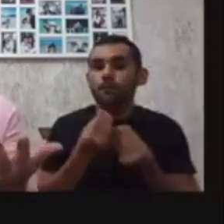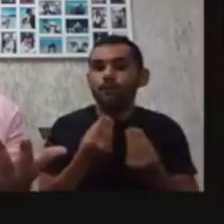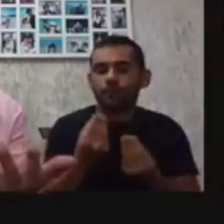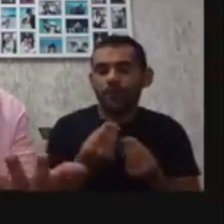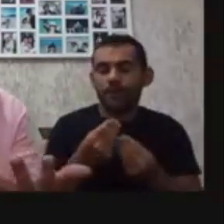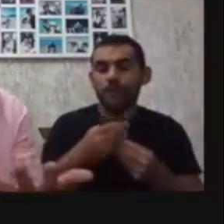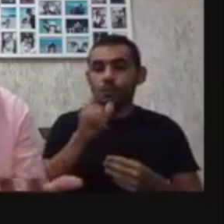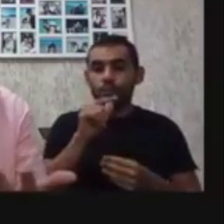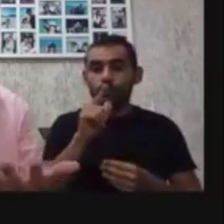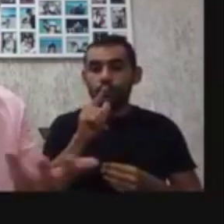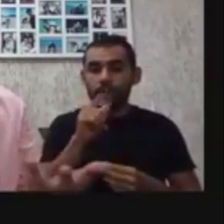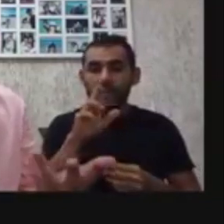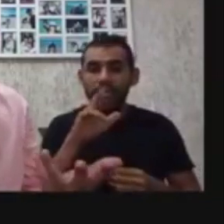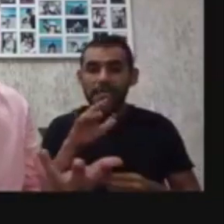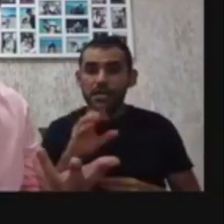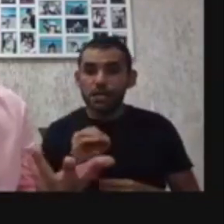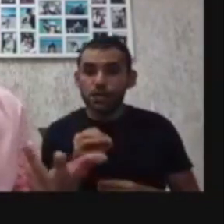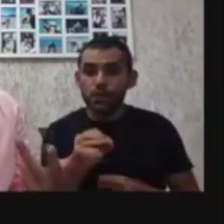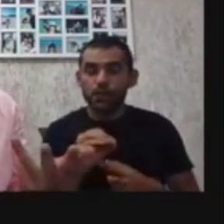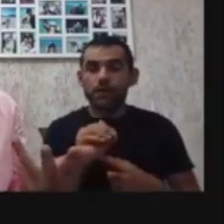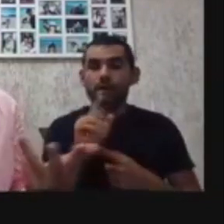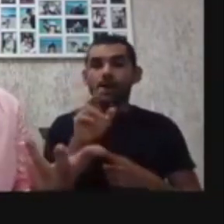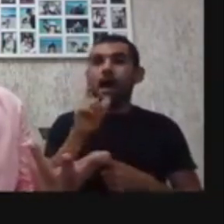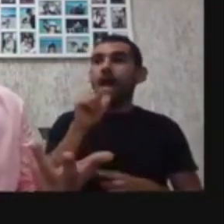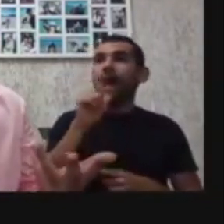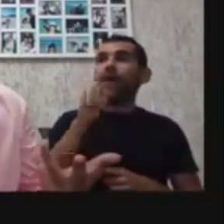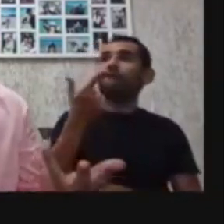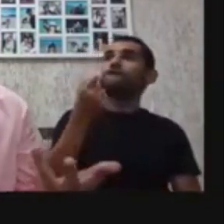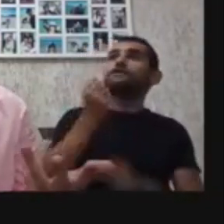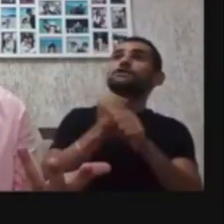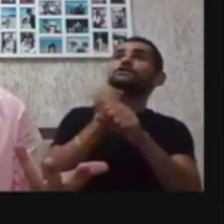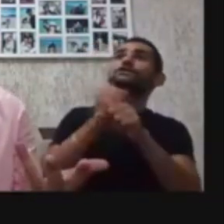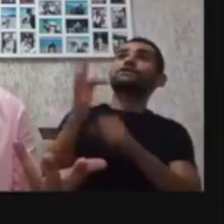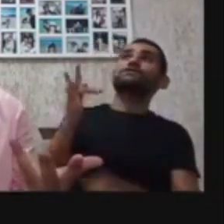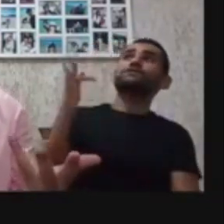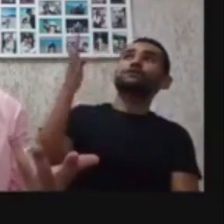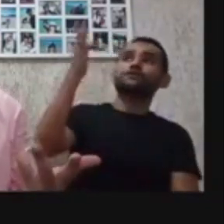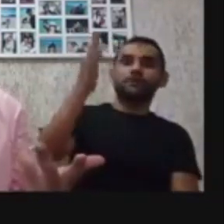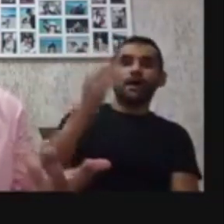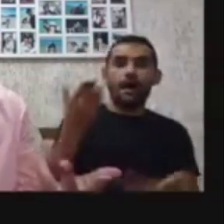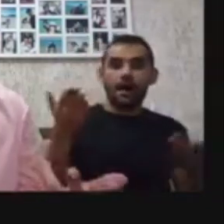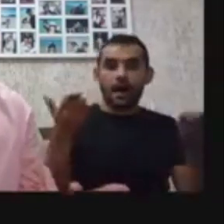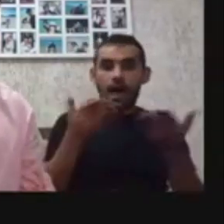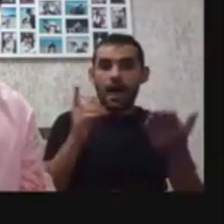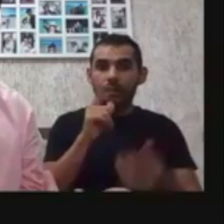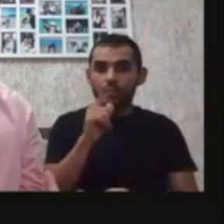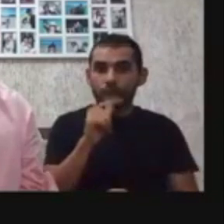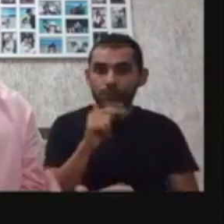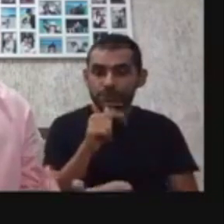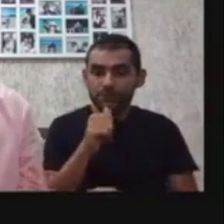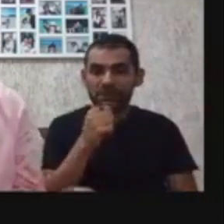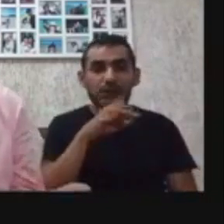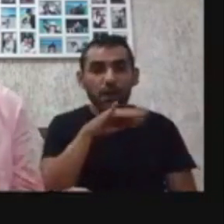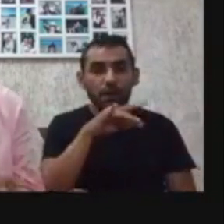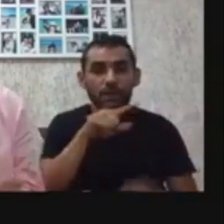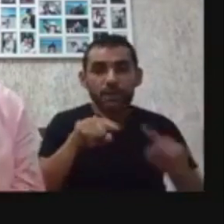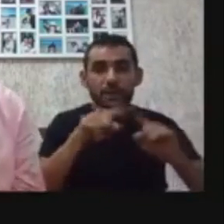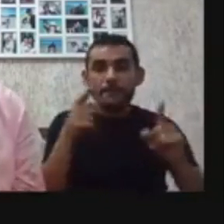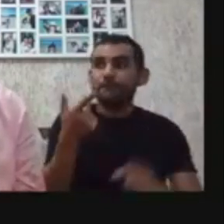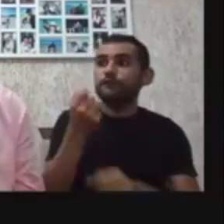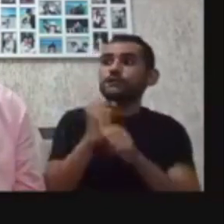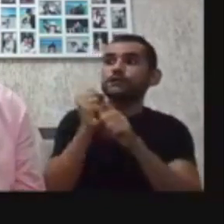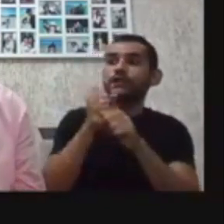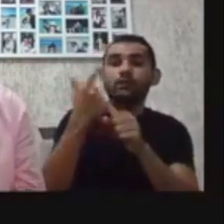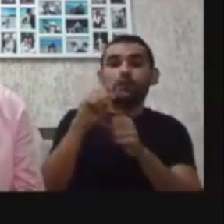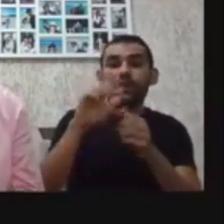pessoas preocupadas na nossa cidade com a água que nós iremos beber daqui 20 anos. Tudo bem que a água de hoje não presta. Imagina se nós não cuidar dela, daqui 20 anos não vai ter